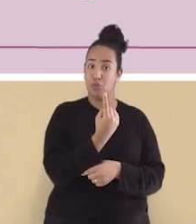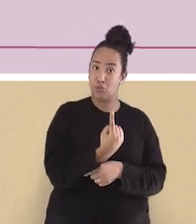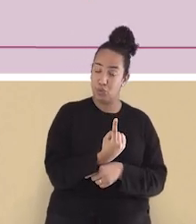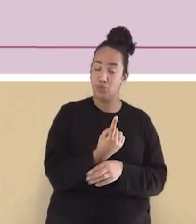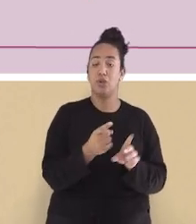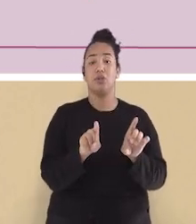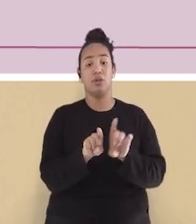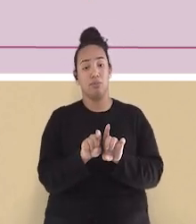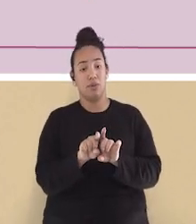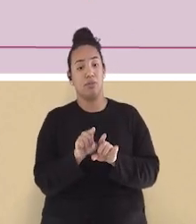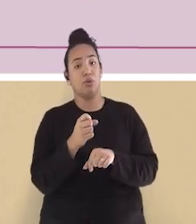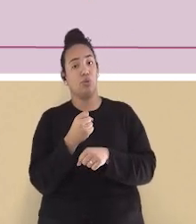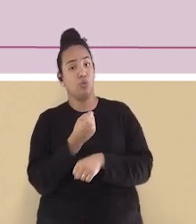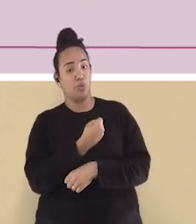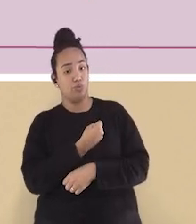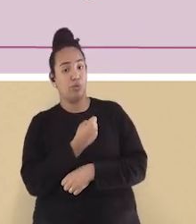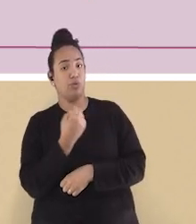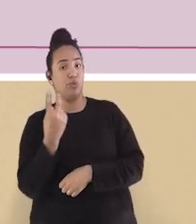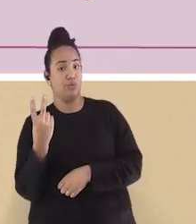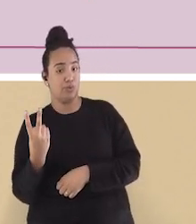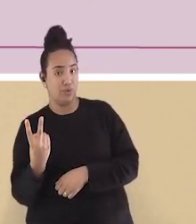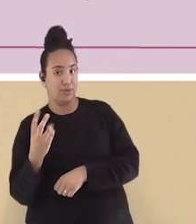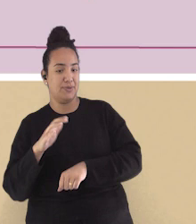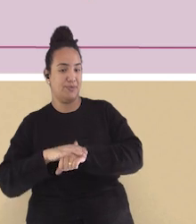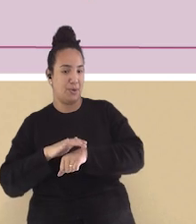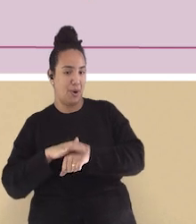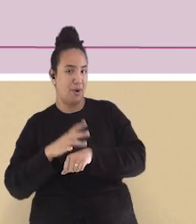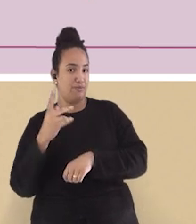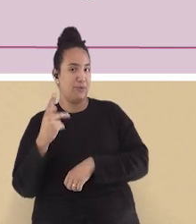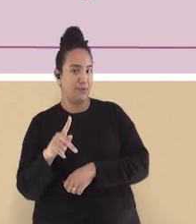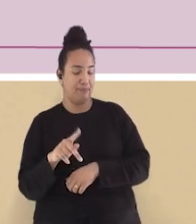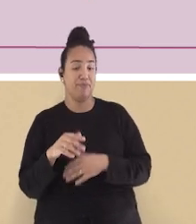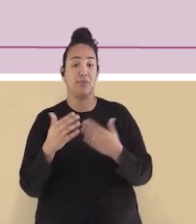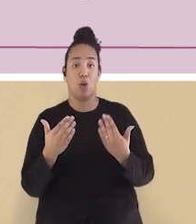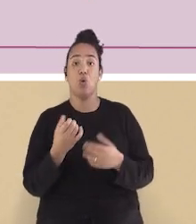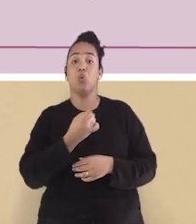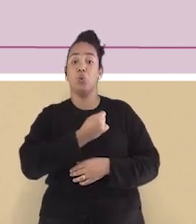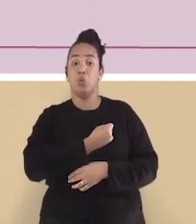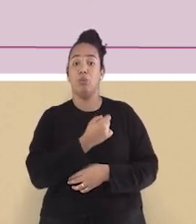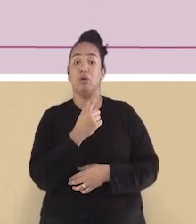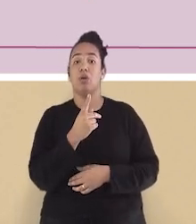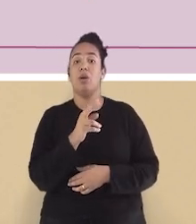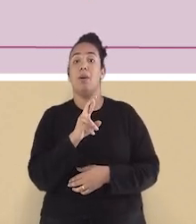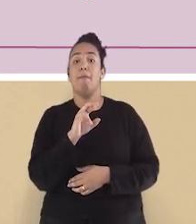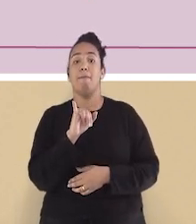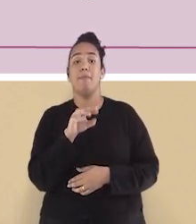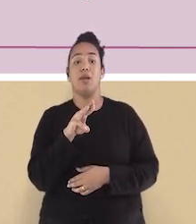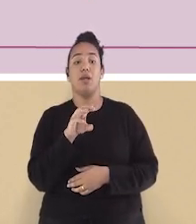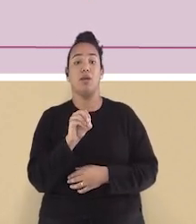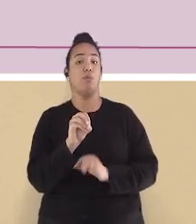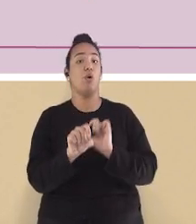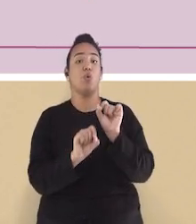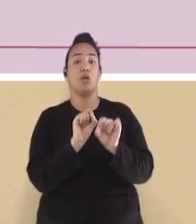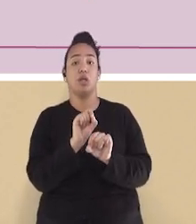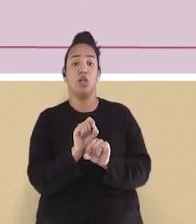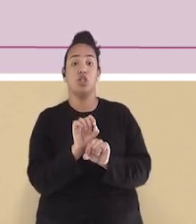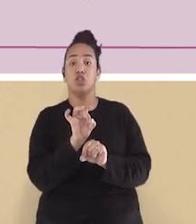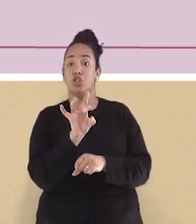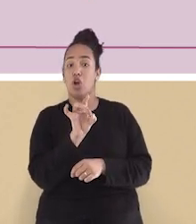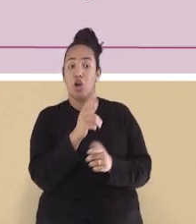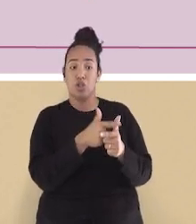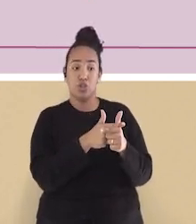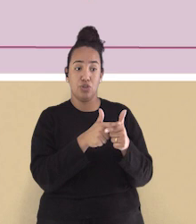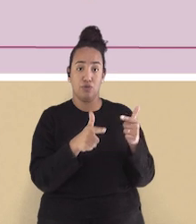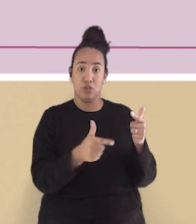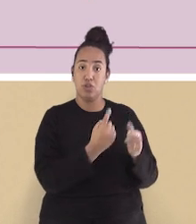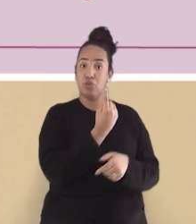ele mesmo. Os números primos são aqueles que só conseguimos dividir por 1 e por eles mesmos, ou